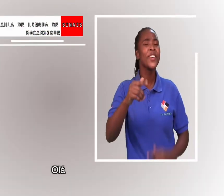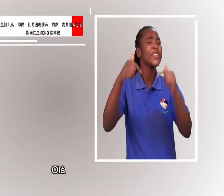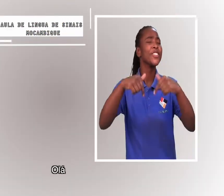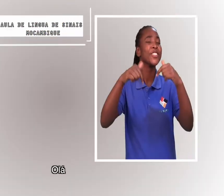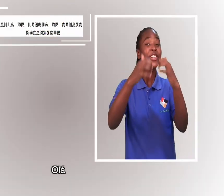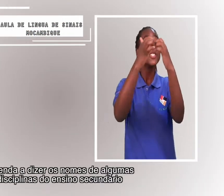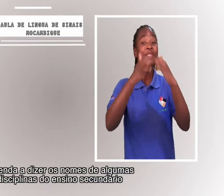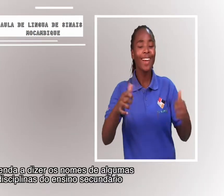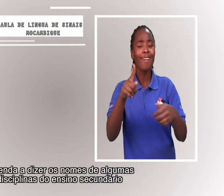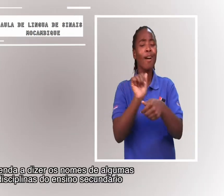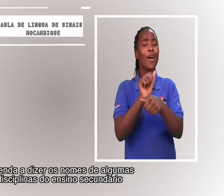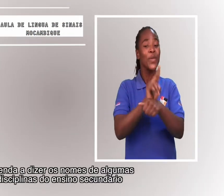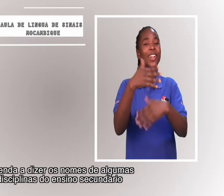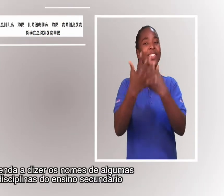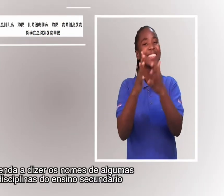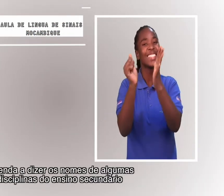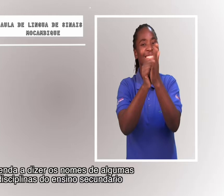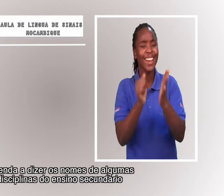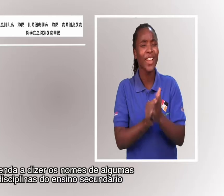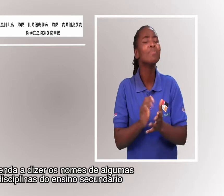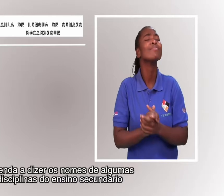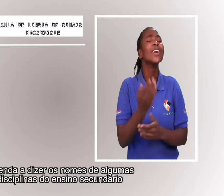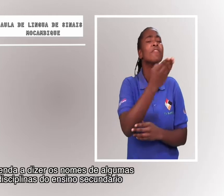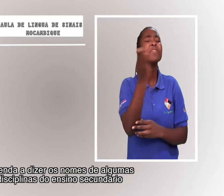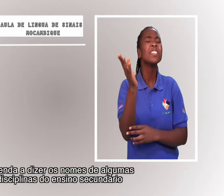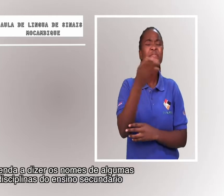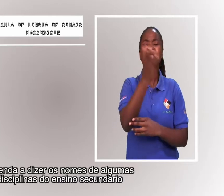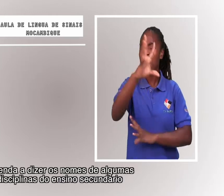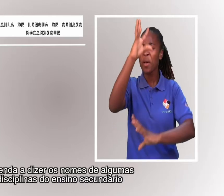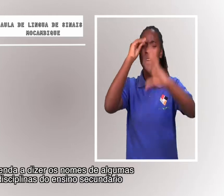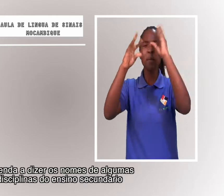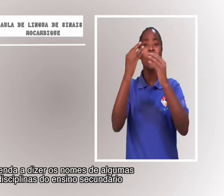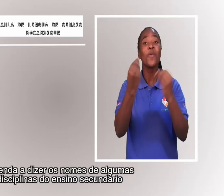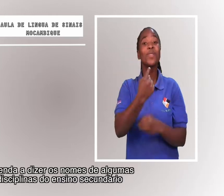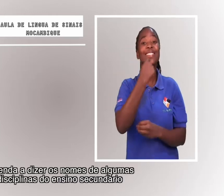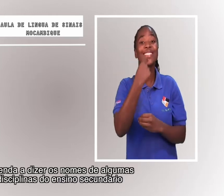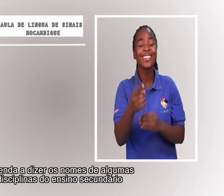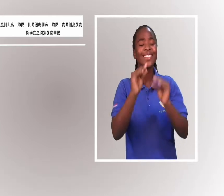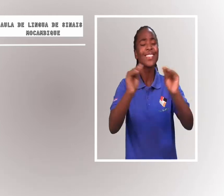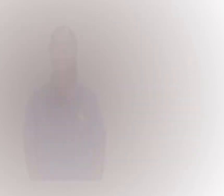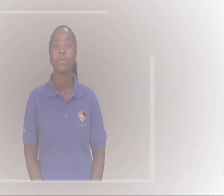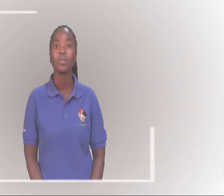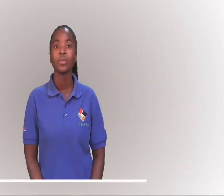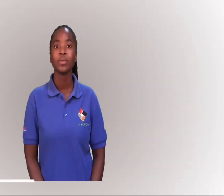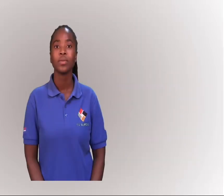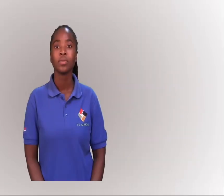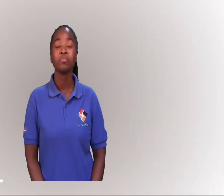Olá Aprenda a dizer os nomes De algumas disciplinas Do ensino secundário